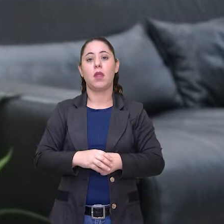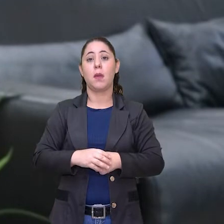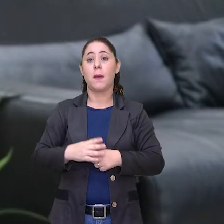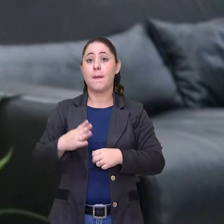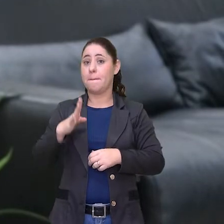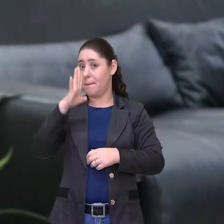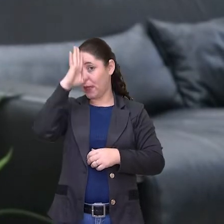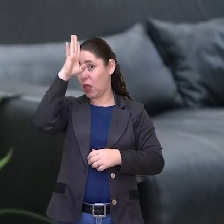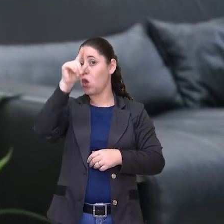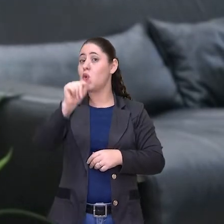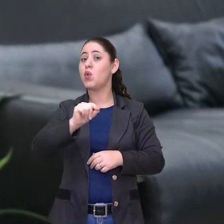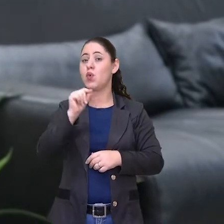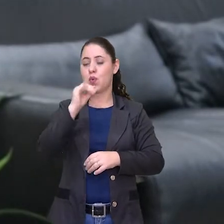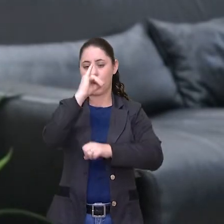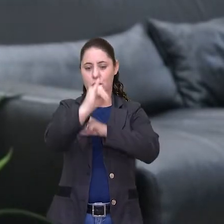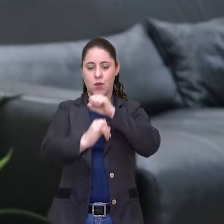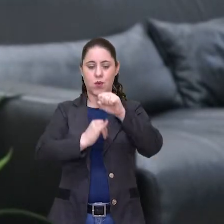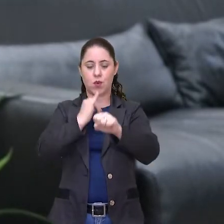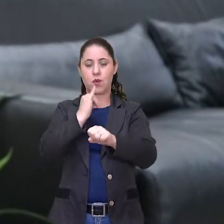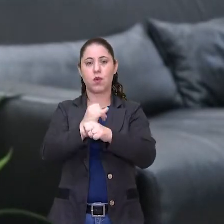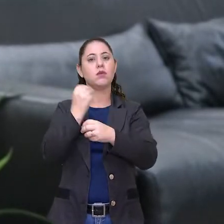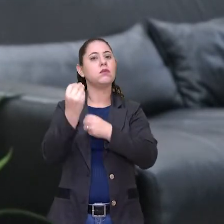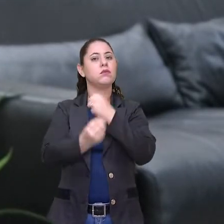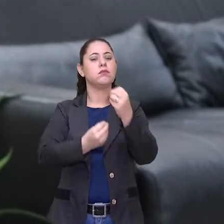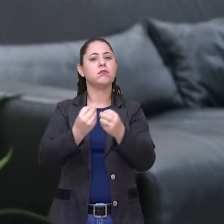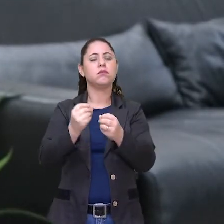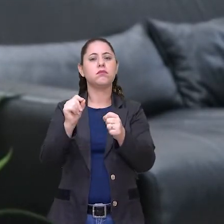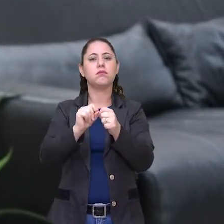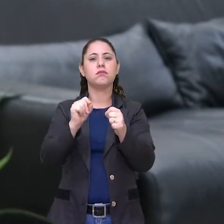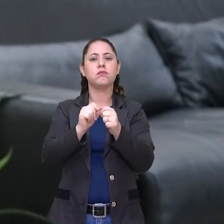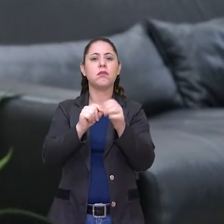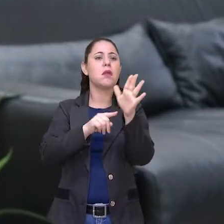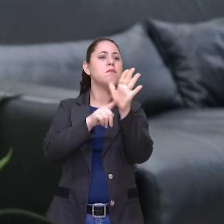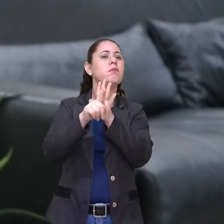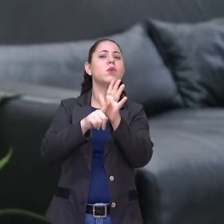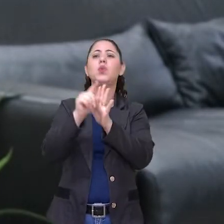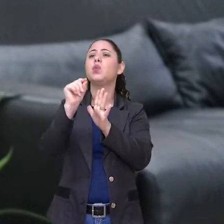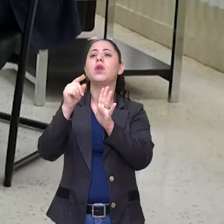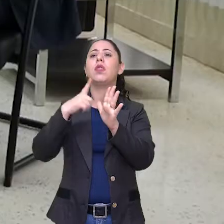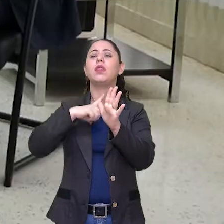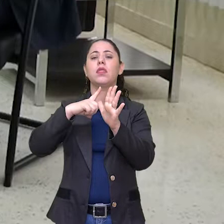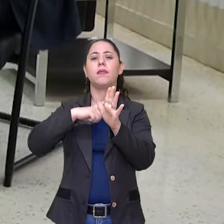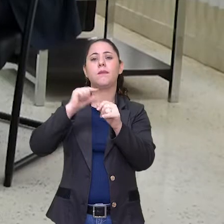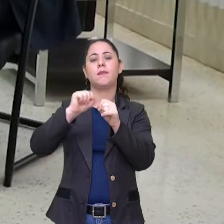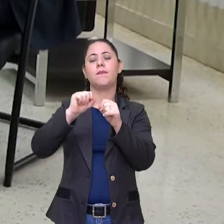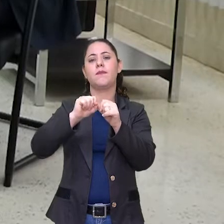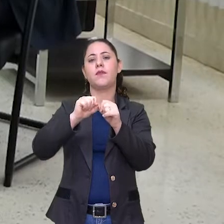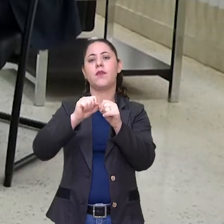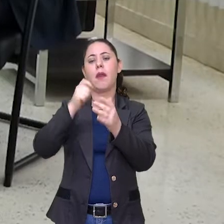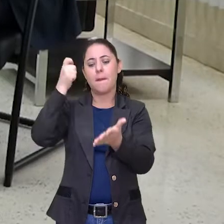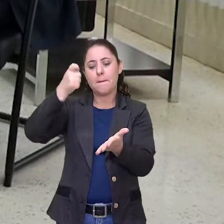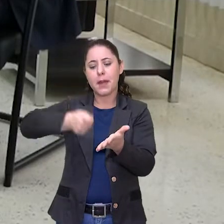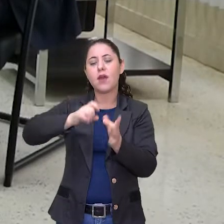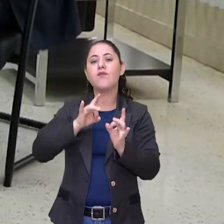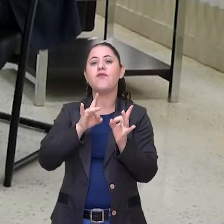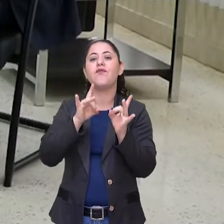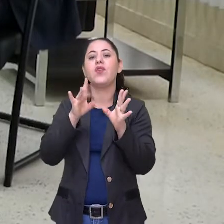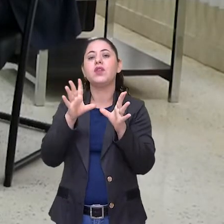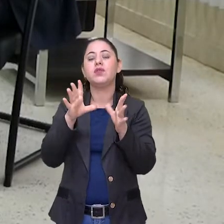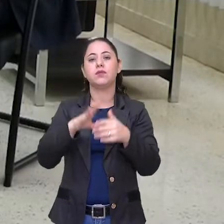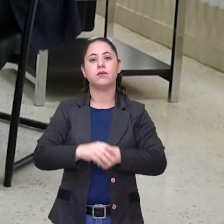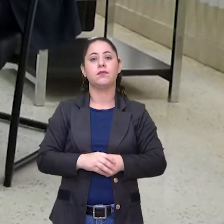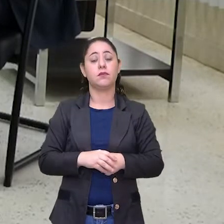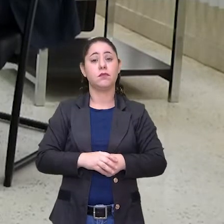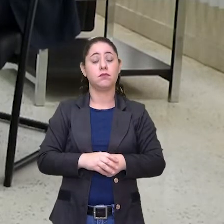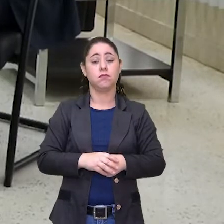que prioritariamente é online, né, eletrônico. Como que eu posso fazer essa consulta do que tem para ser leiloado, de que bem que tem